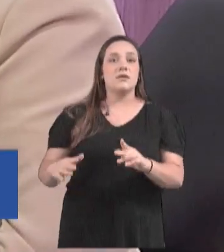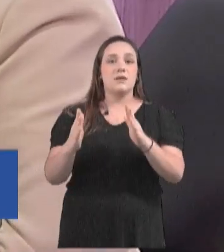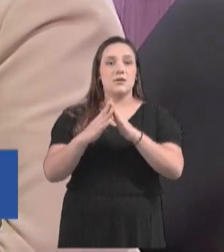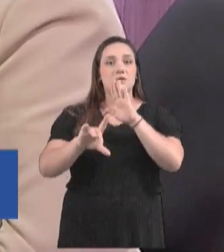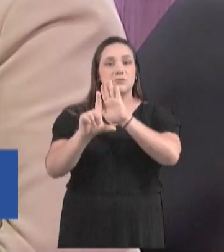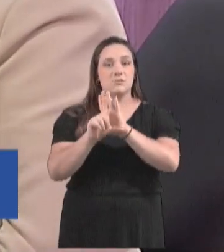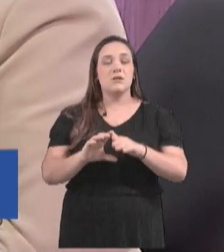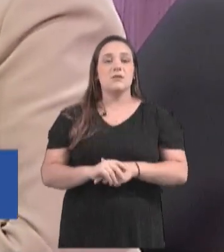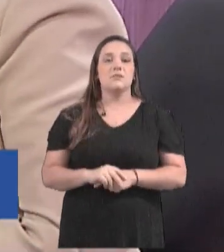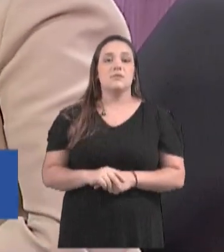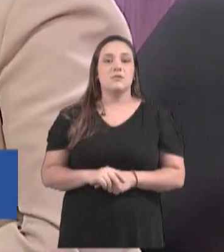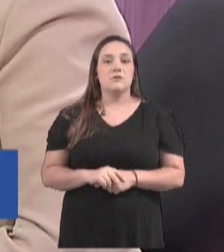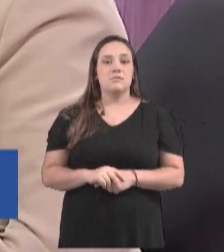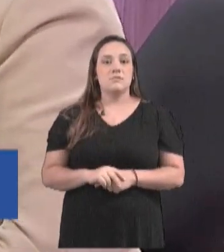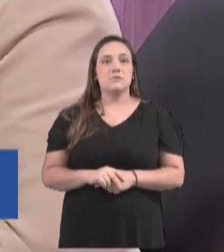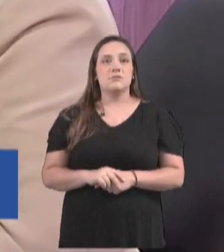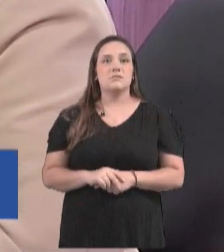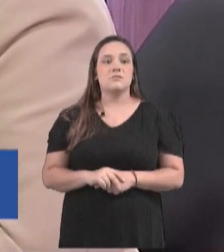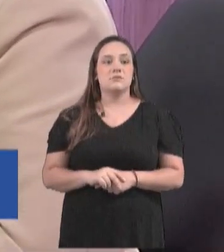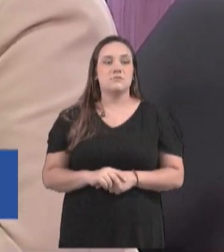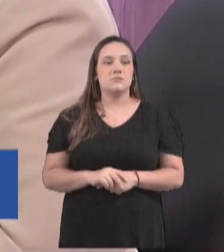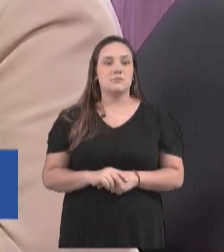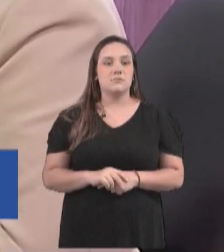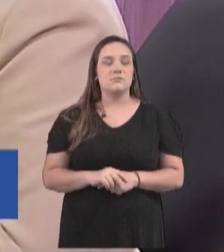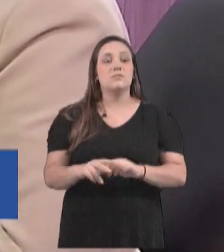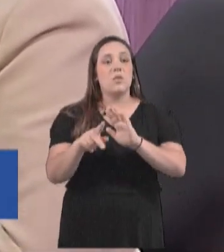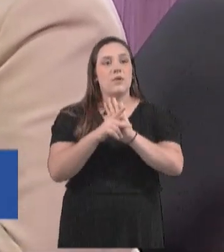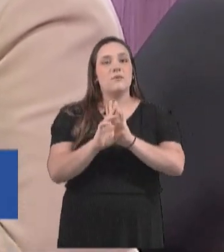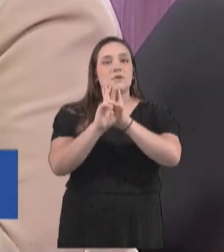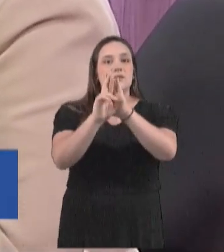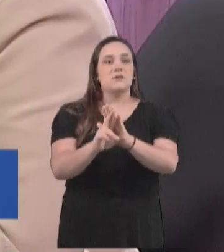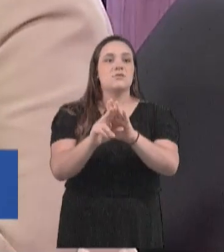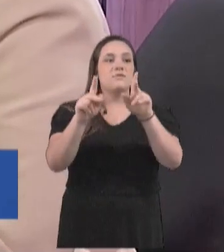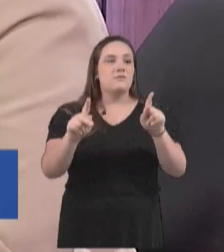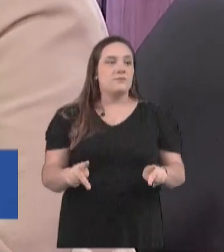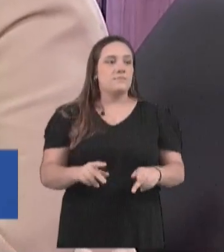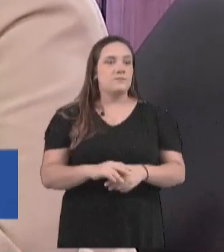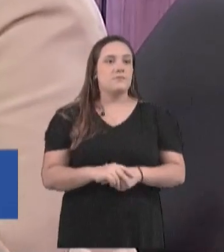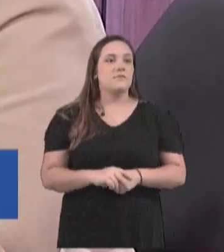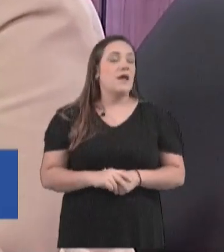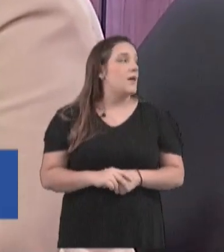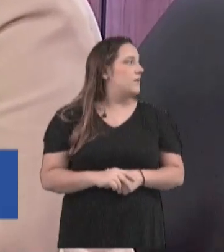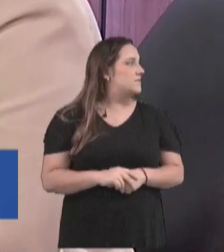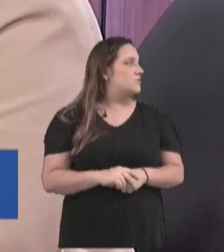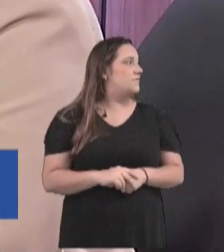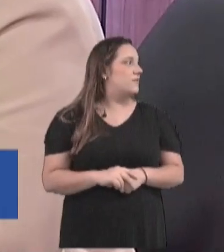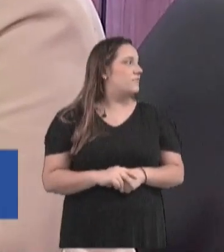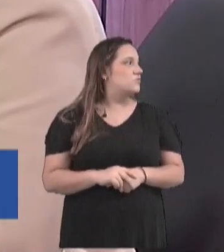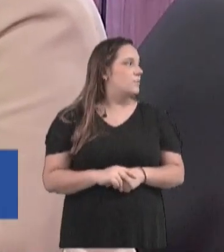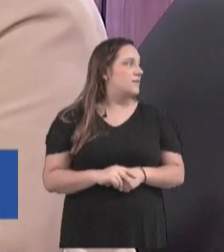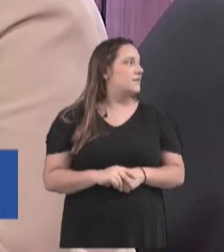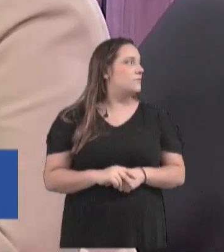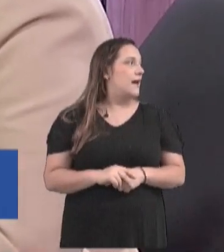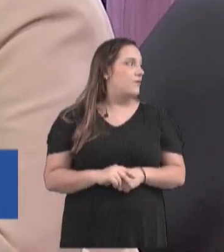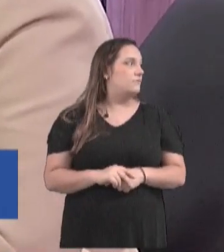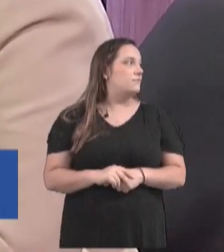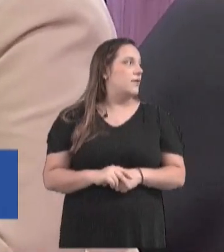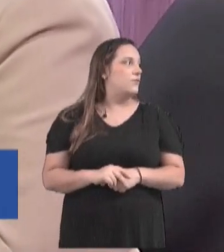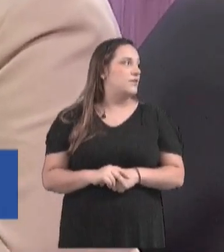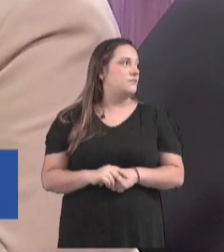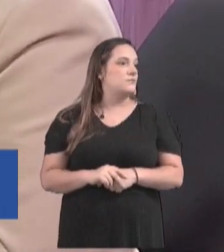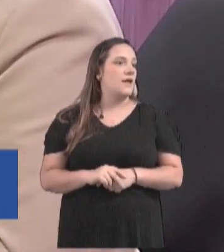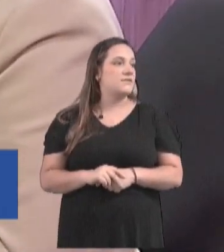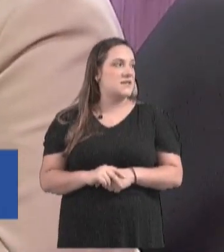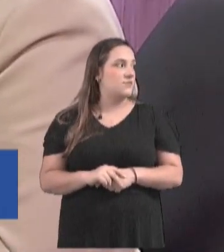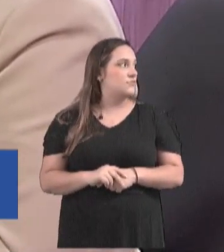de leis, né, que congrega os representantes do povo, o que poderá ser feito para contribuir com